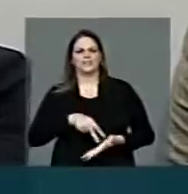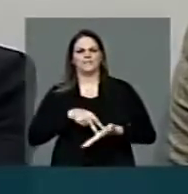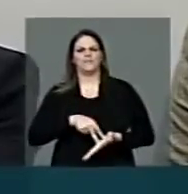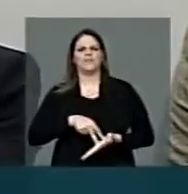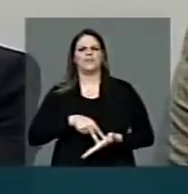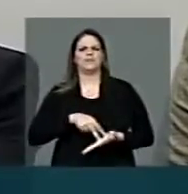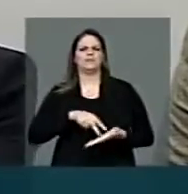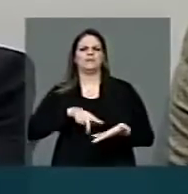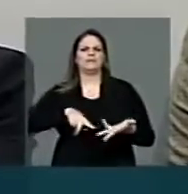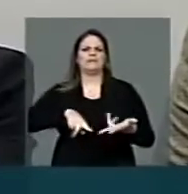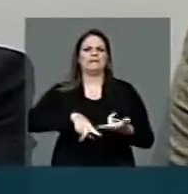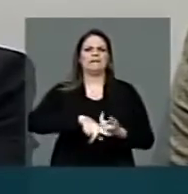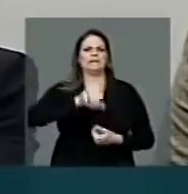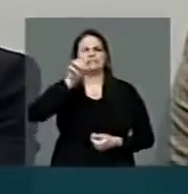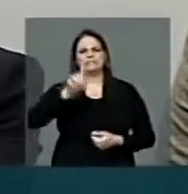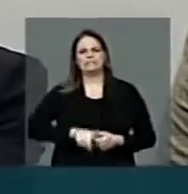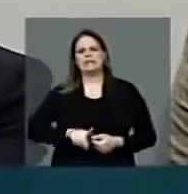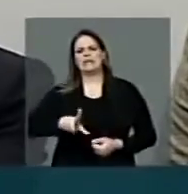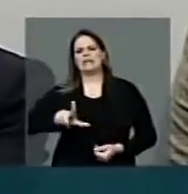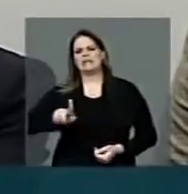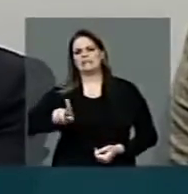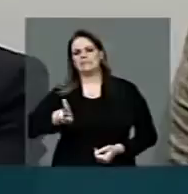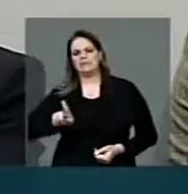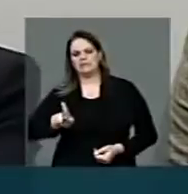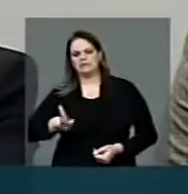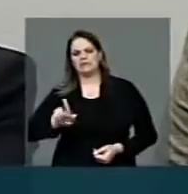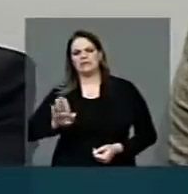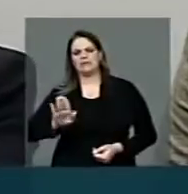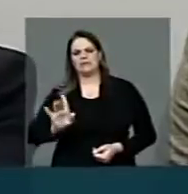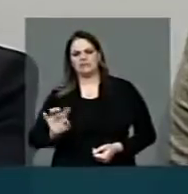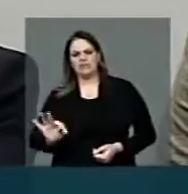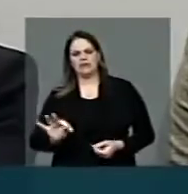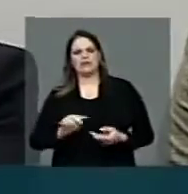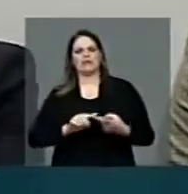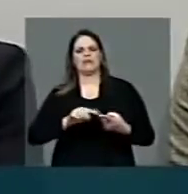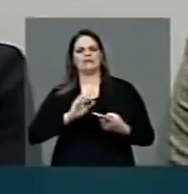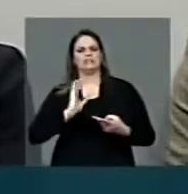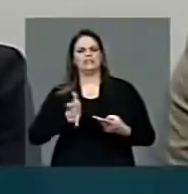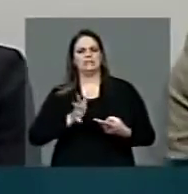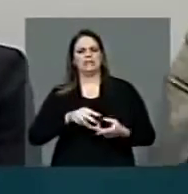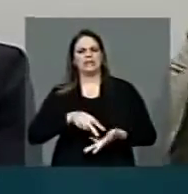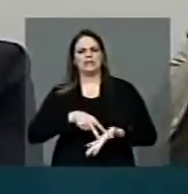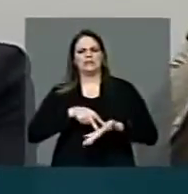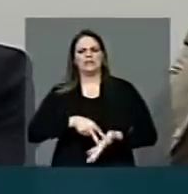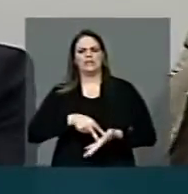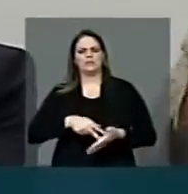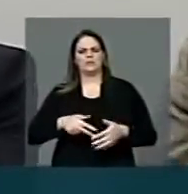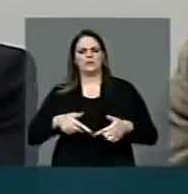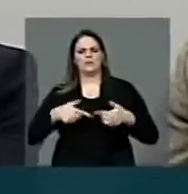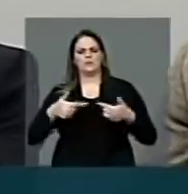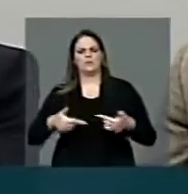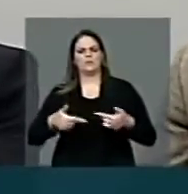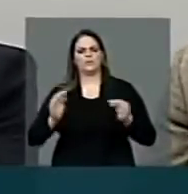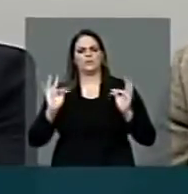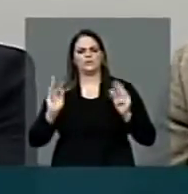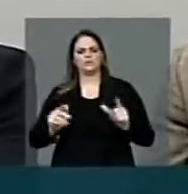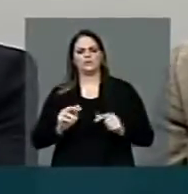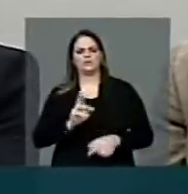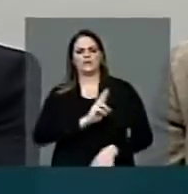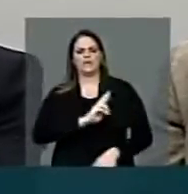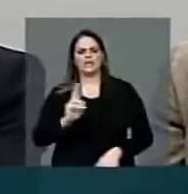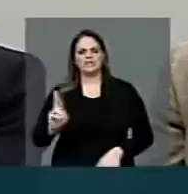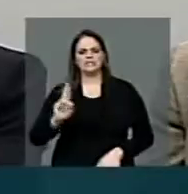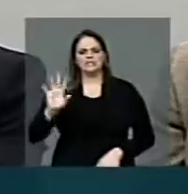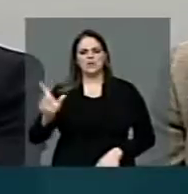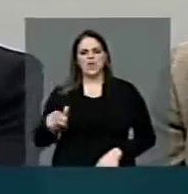pauta dos direitos da população homossexual, você já segura o tranco de tocar a pauta das religiões de matriz africana,